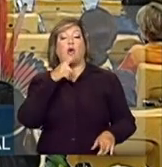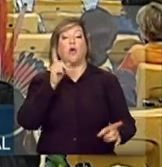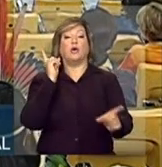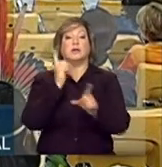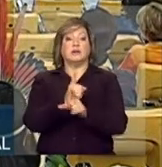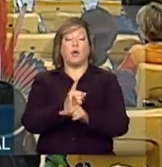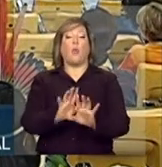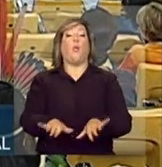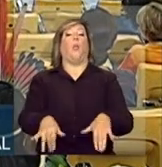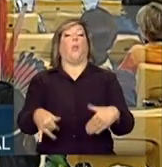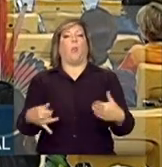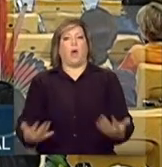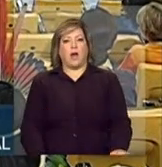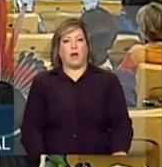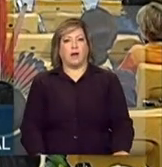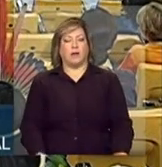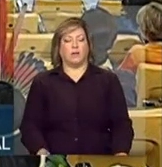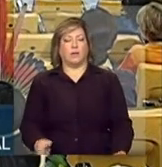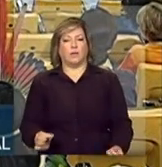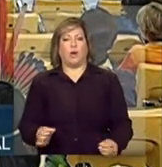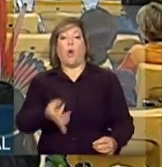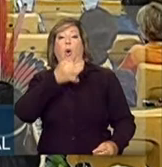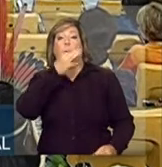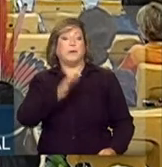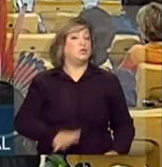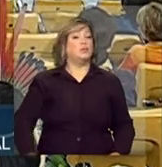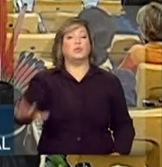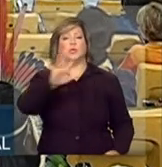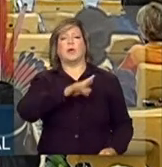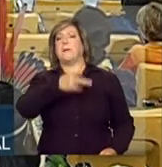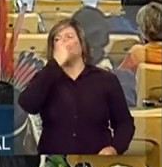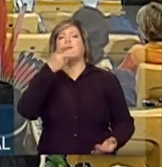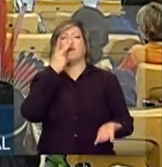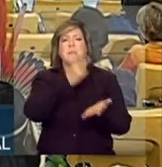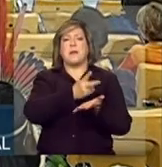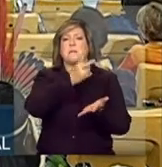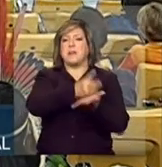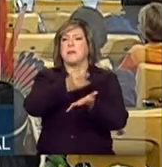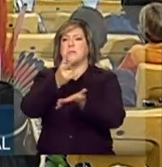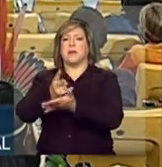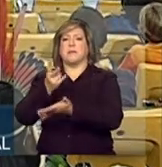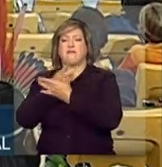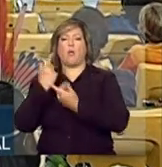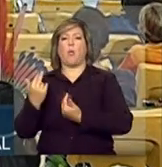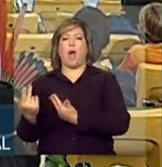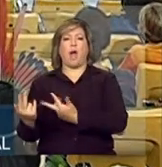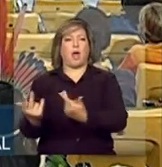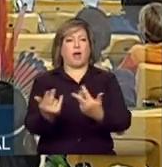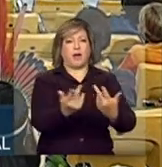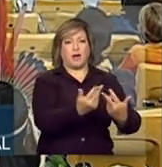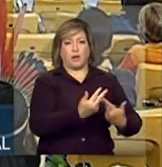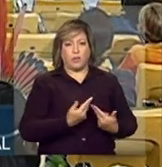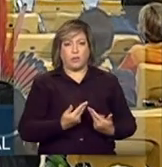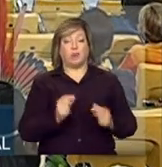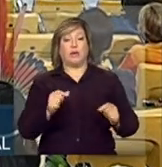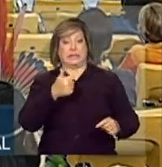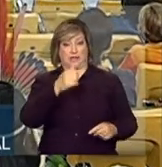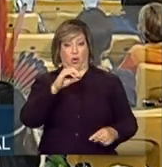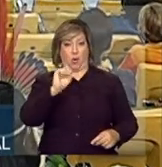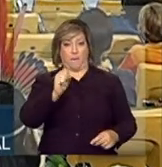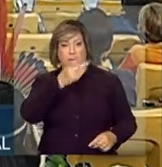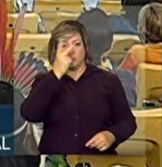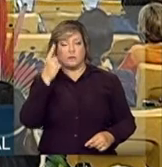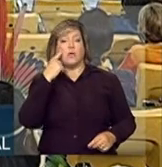o discurso coletivo, o que é que repete, o que é que as pessoas repetem muito dentre essas 108